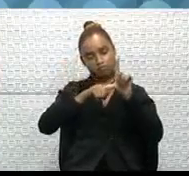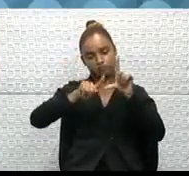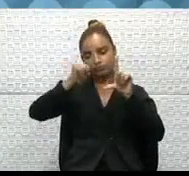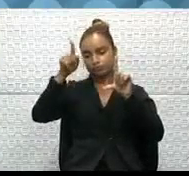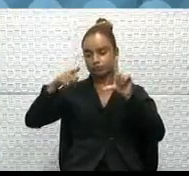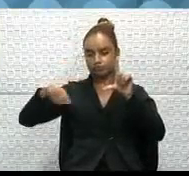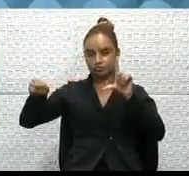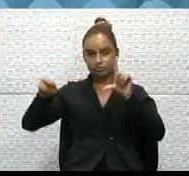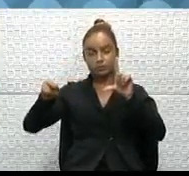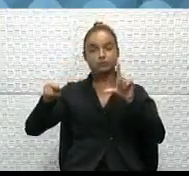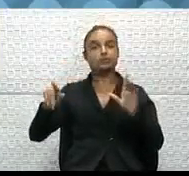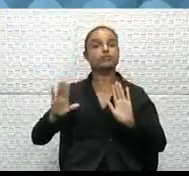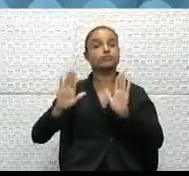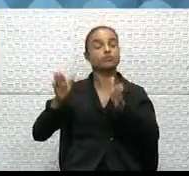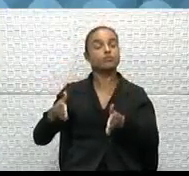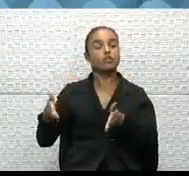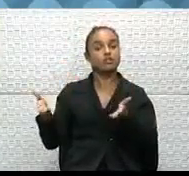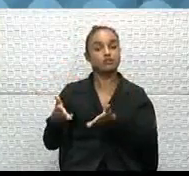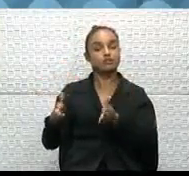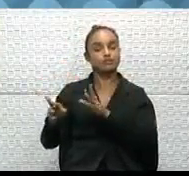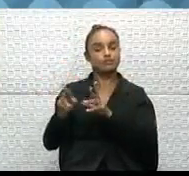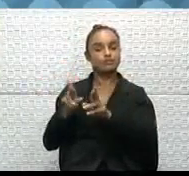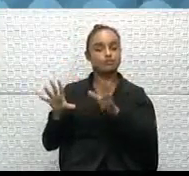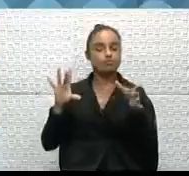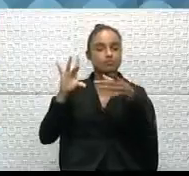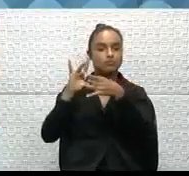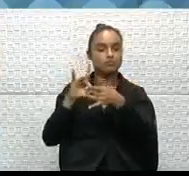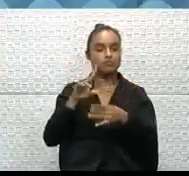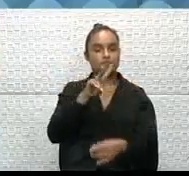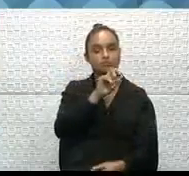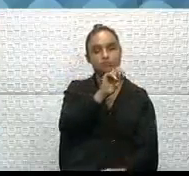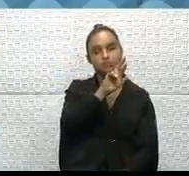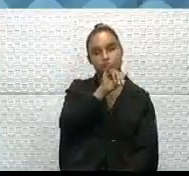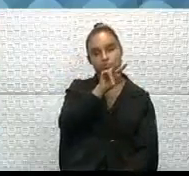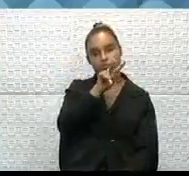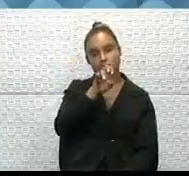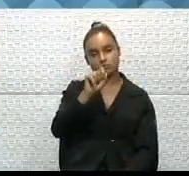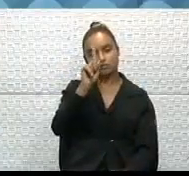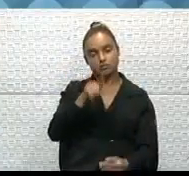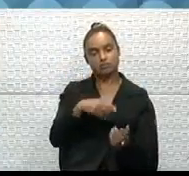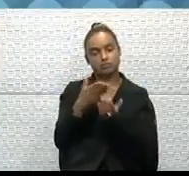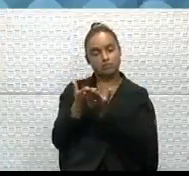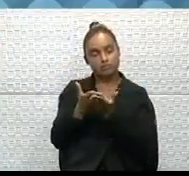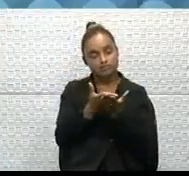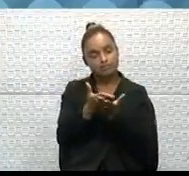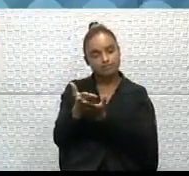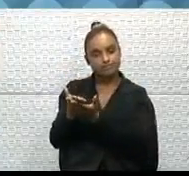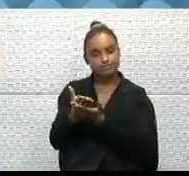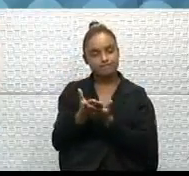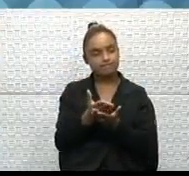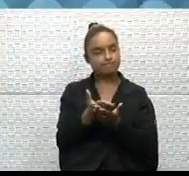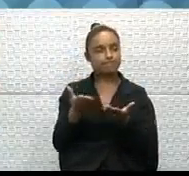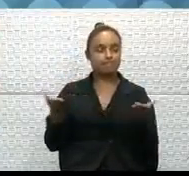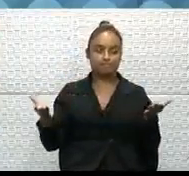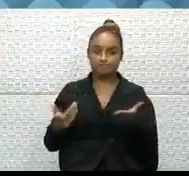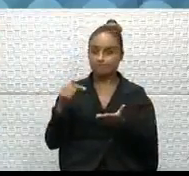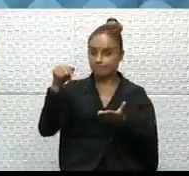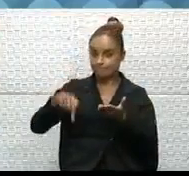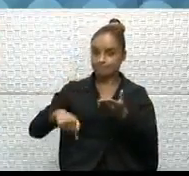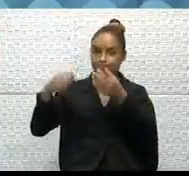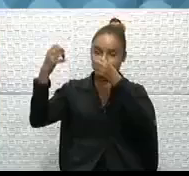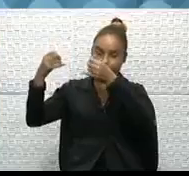trataremos especificamente da relação entre duas variáveis em um determinado estudo. Para tanto, nós